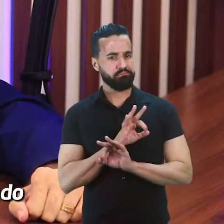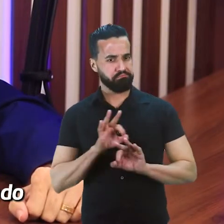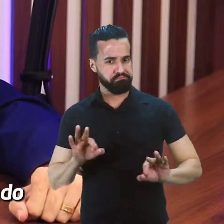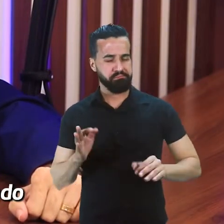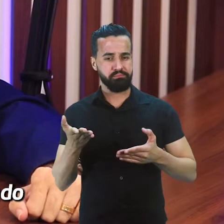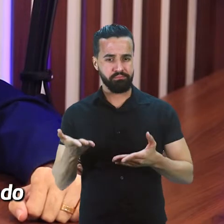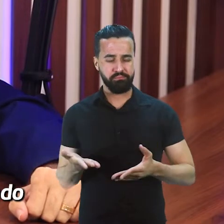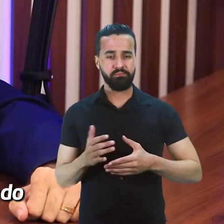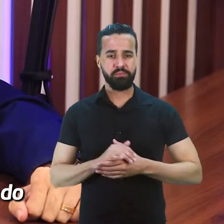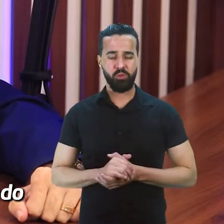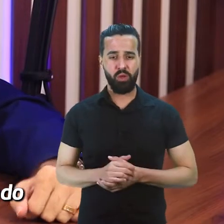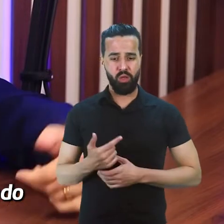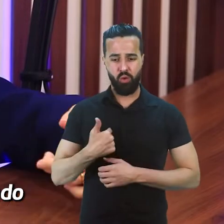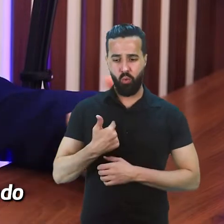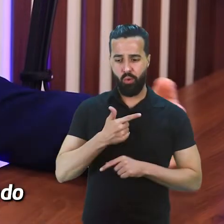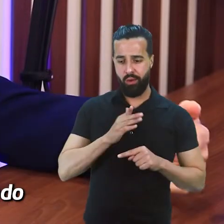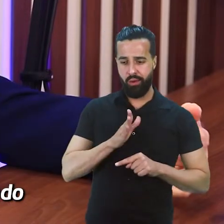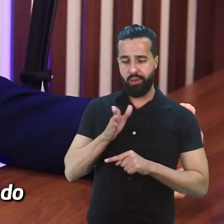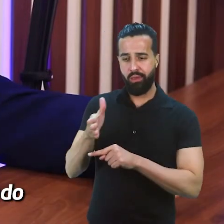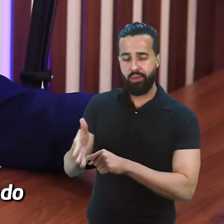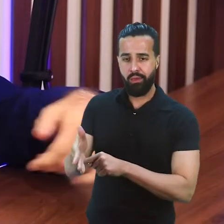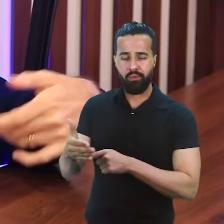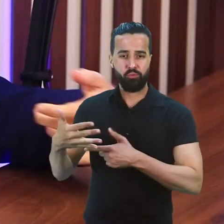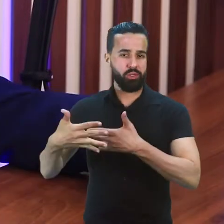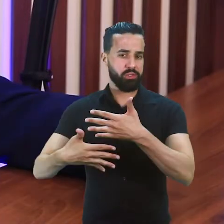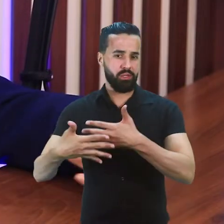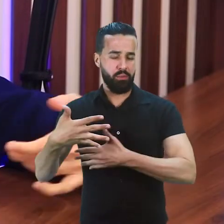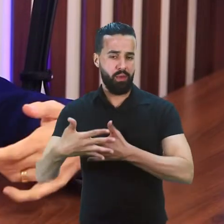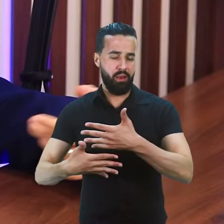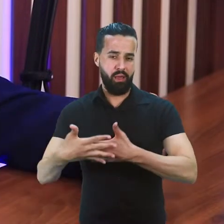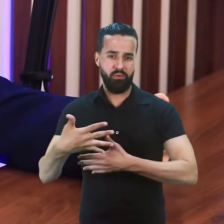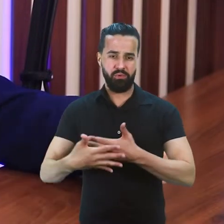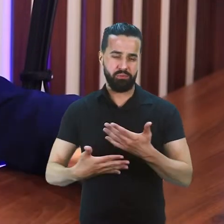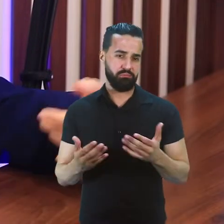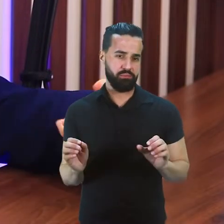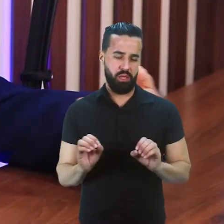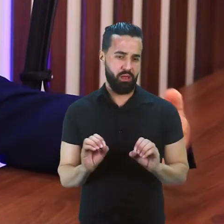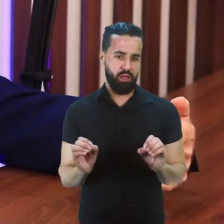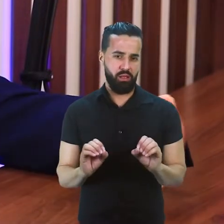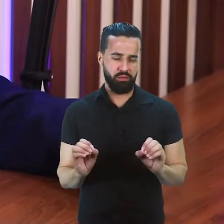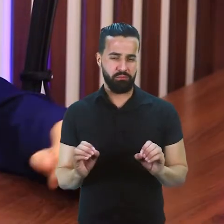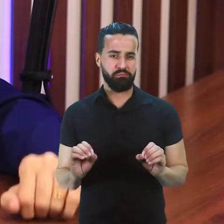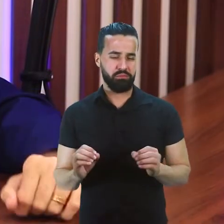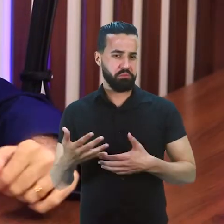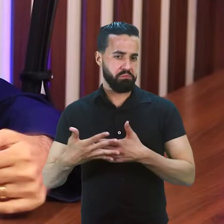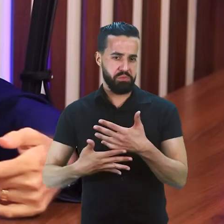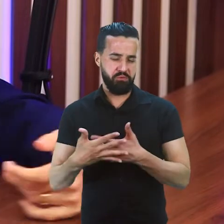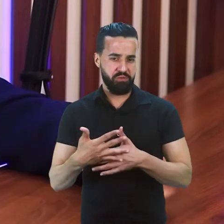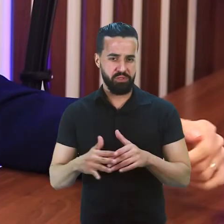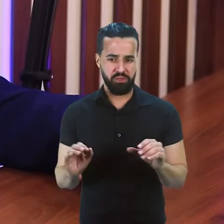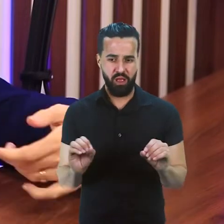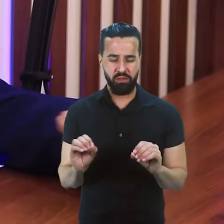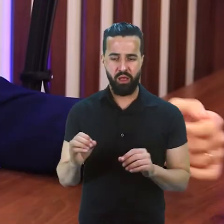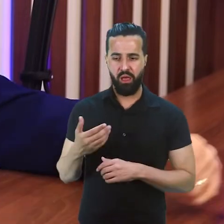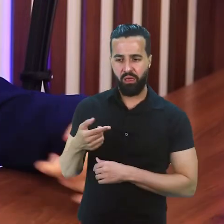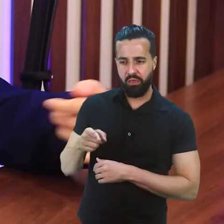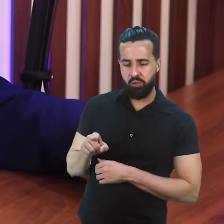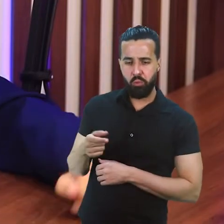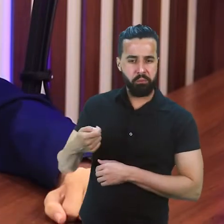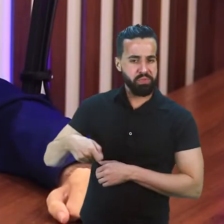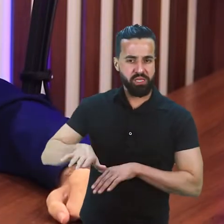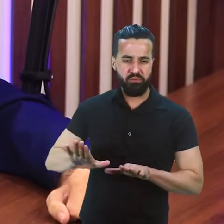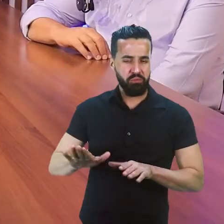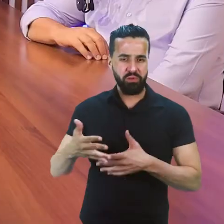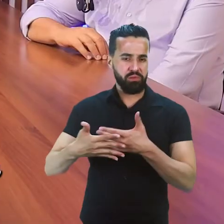minha ausência não estava atrapalhando, né? Não vou falar que não faz falta, mas não estava atrapalhando o desenvolvimento das